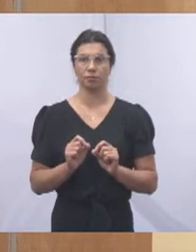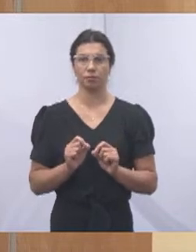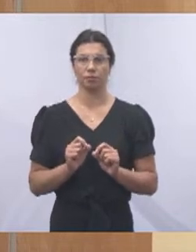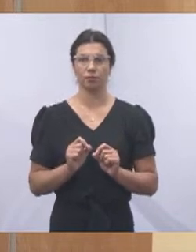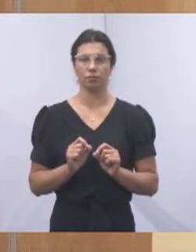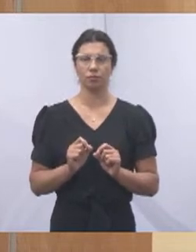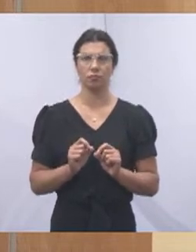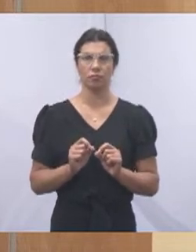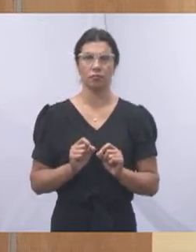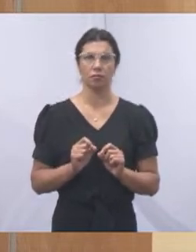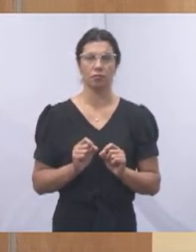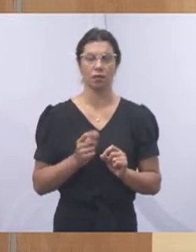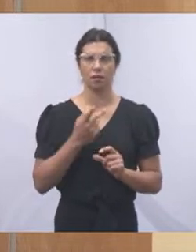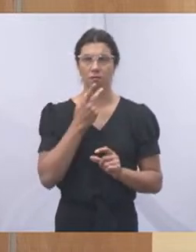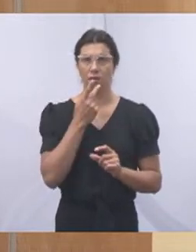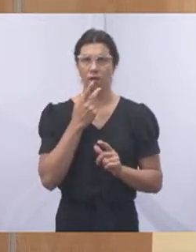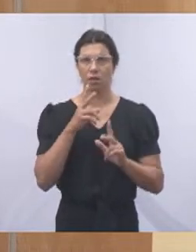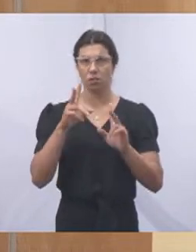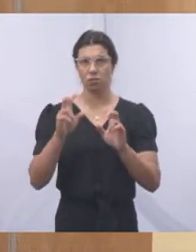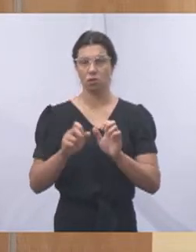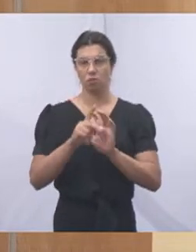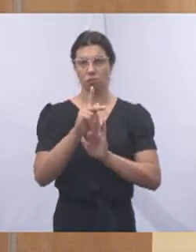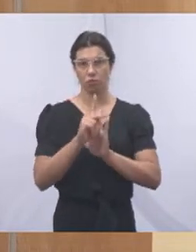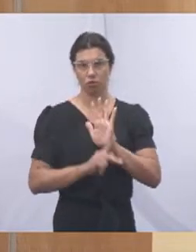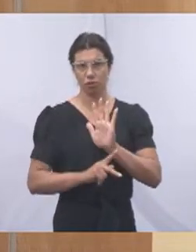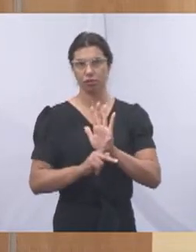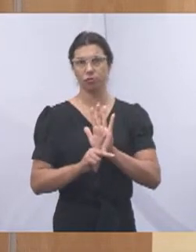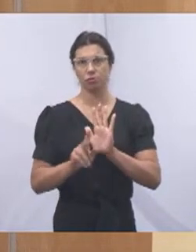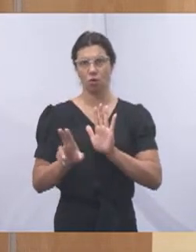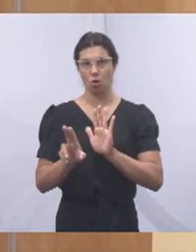falar sobre esse projeto de denominação